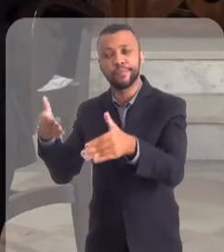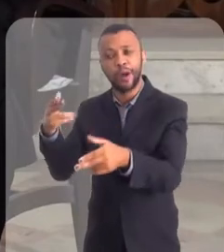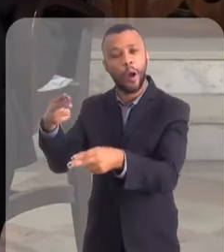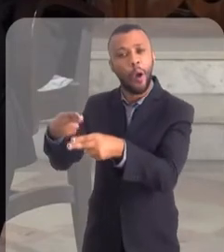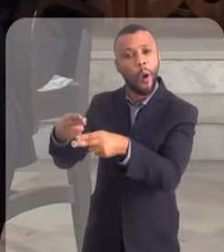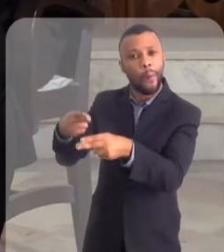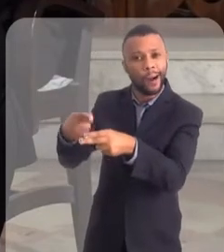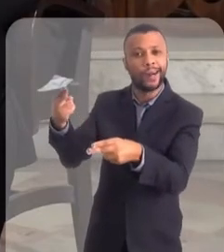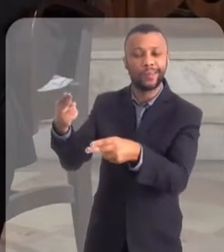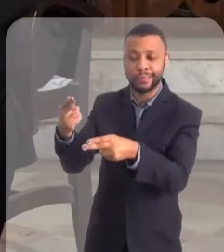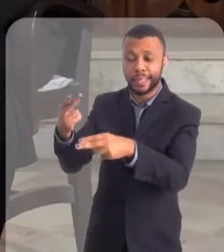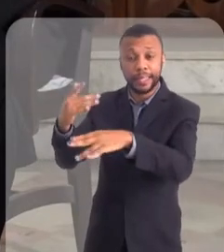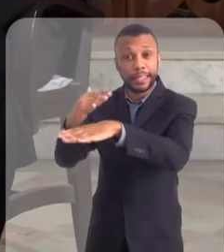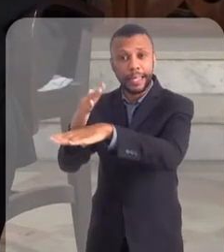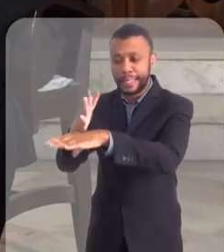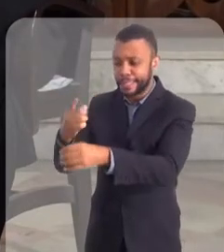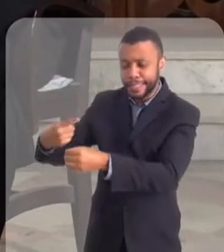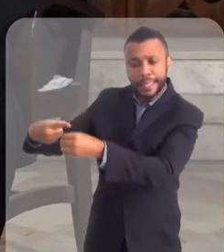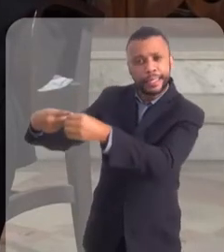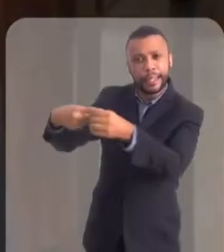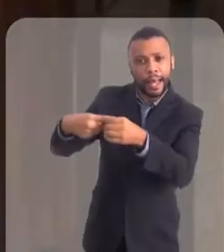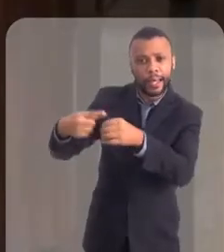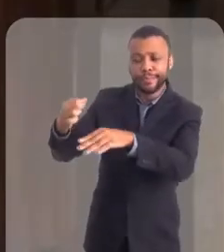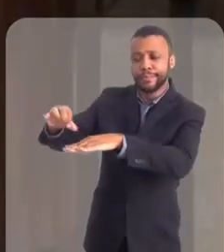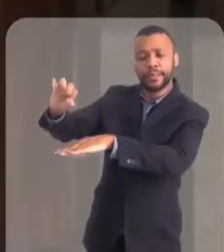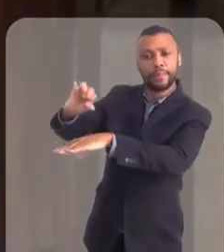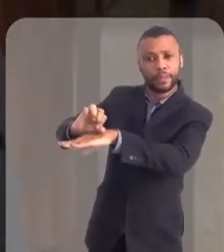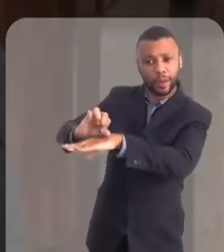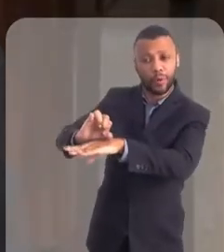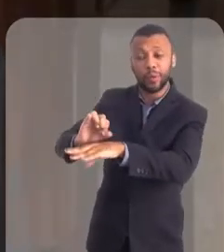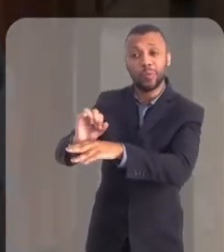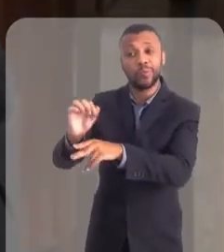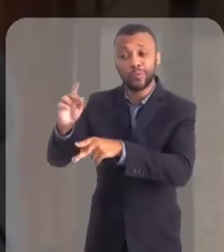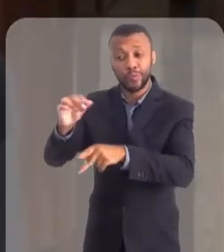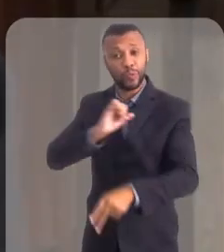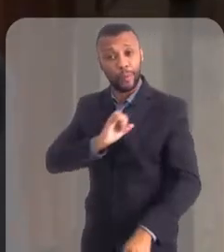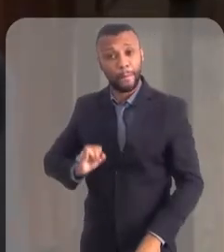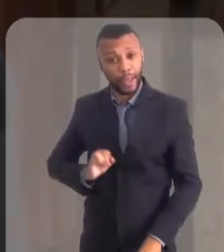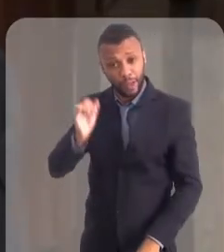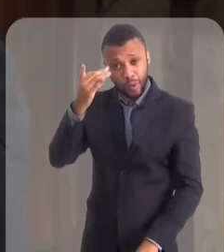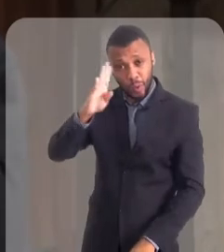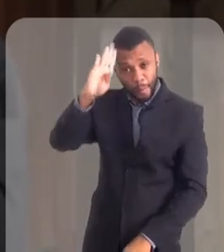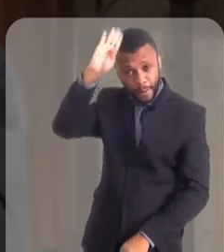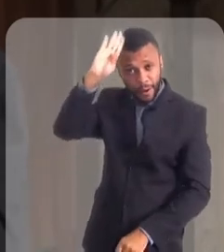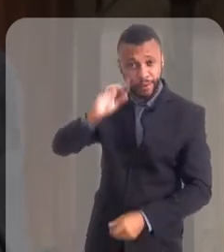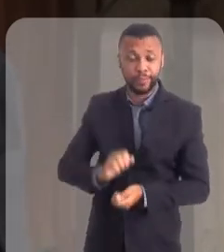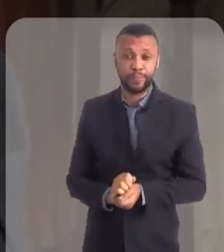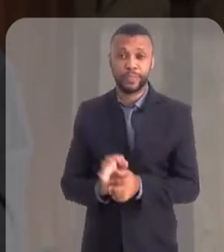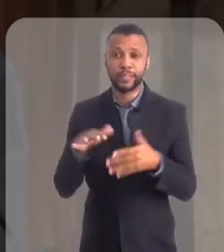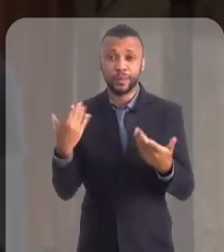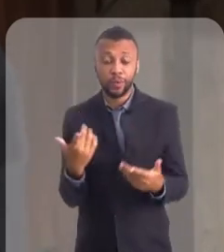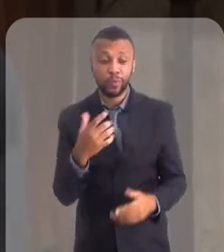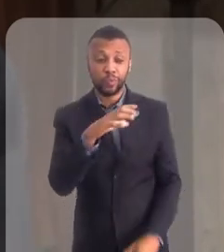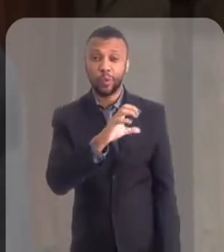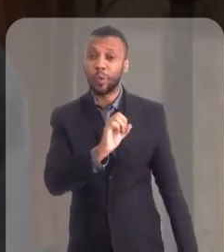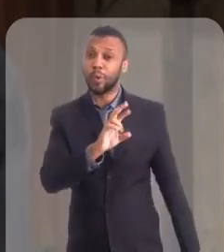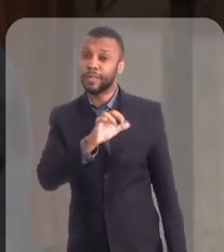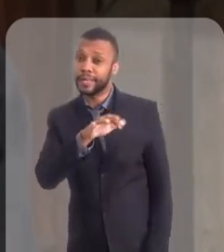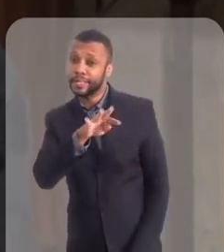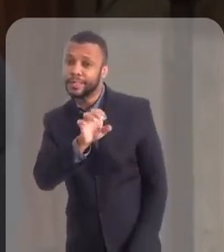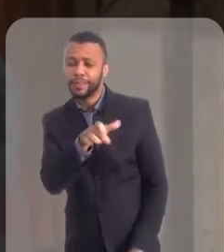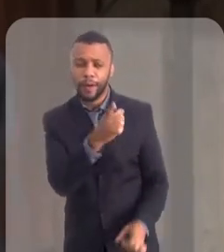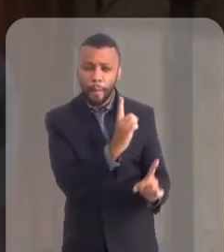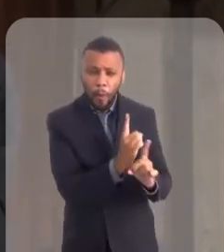cidade de Roma, capital, então, do Império Romano. Já no Oriente, havia várias outras culturas, e cada uma dessas culturas foi dando origem